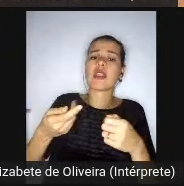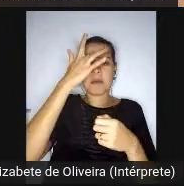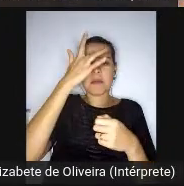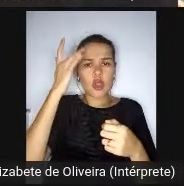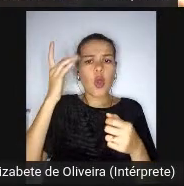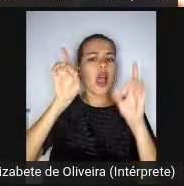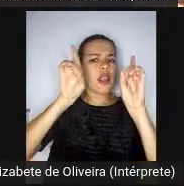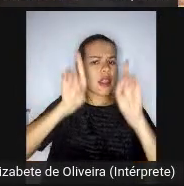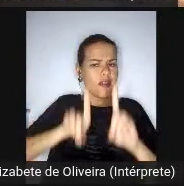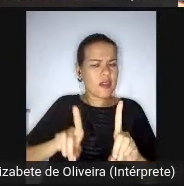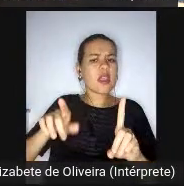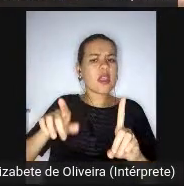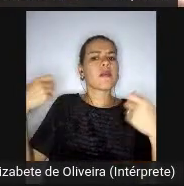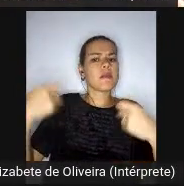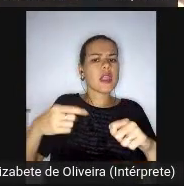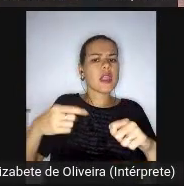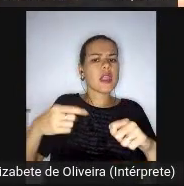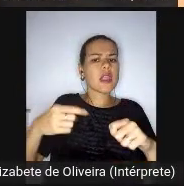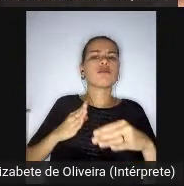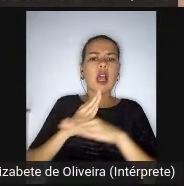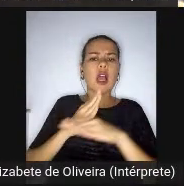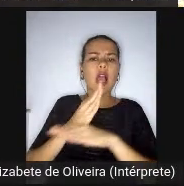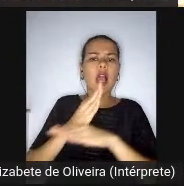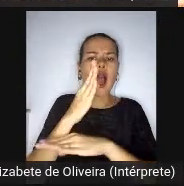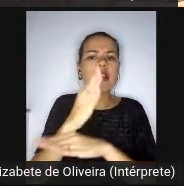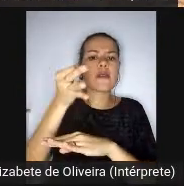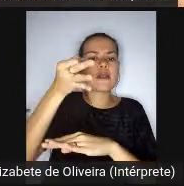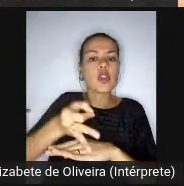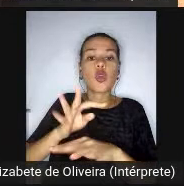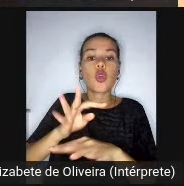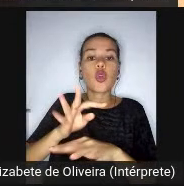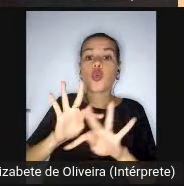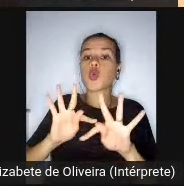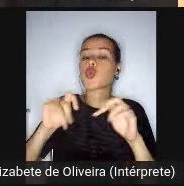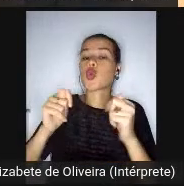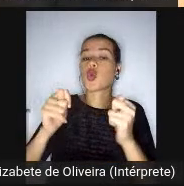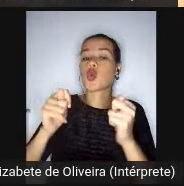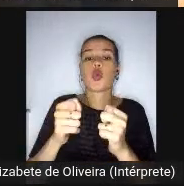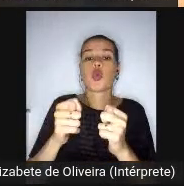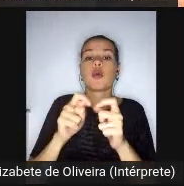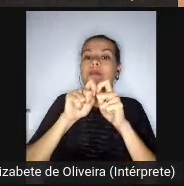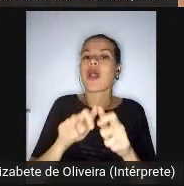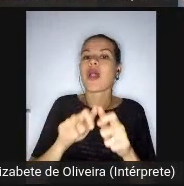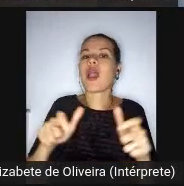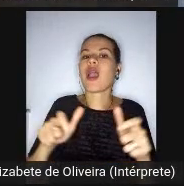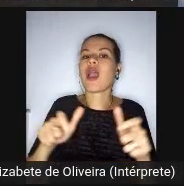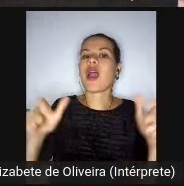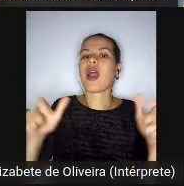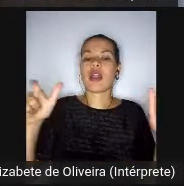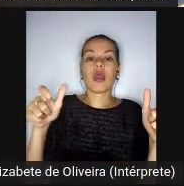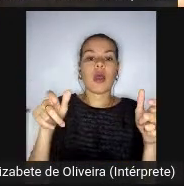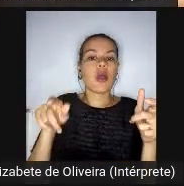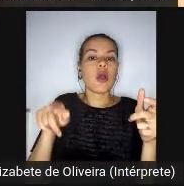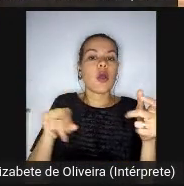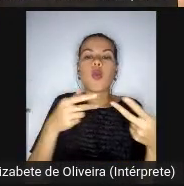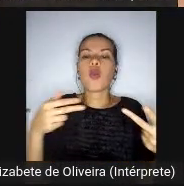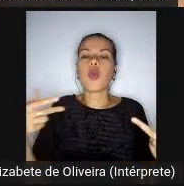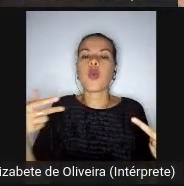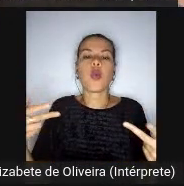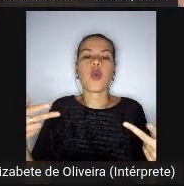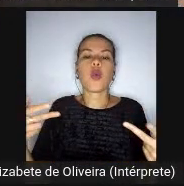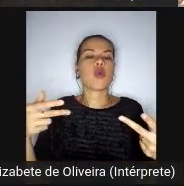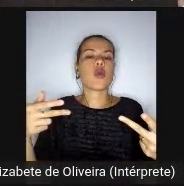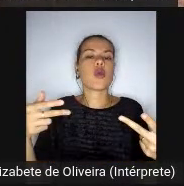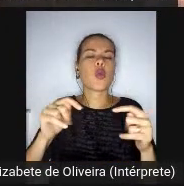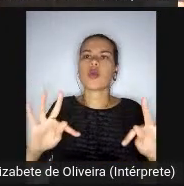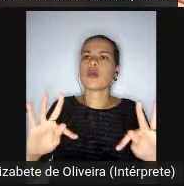tenham acesso pleno ou ampliado a questão dos negócios a tecnologia que está